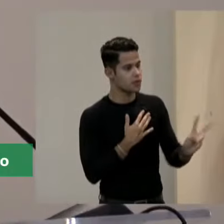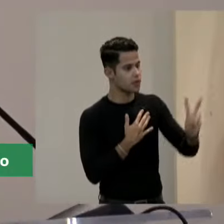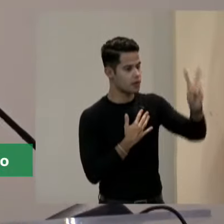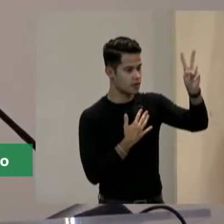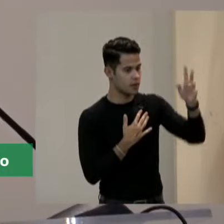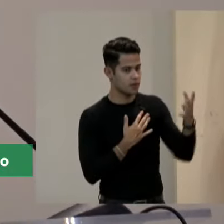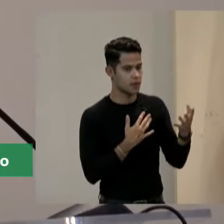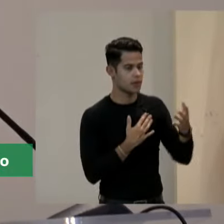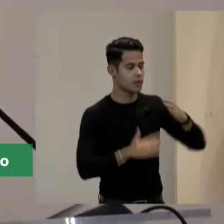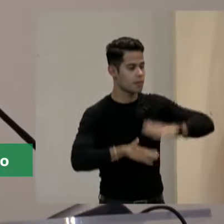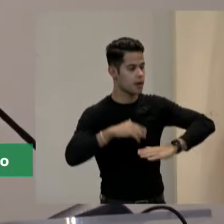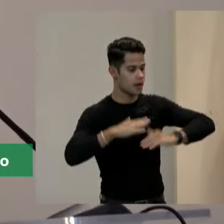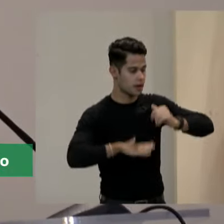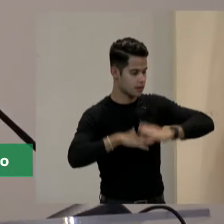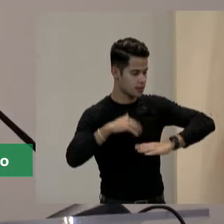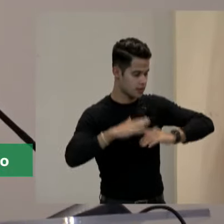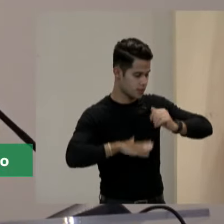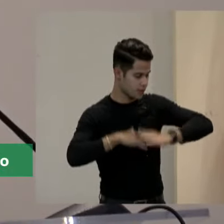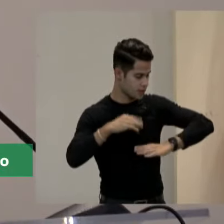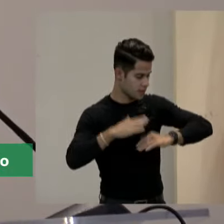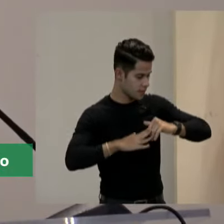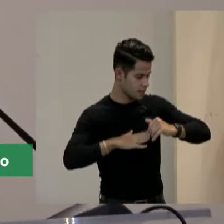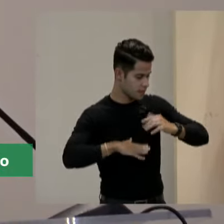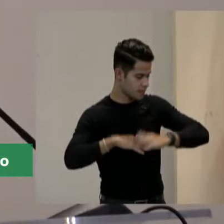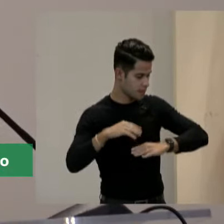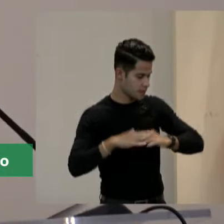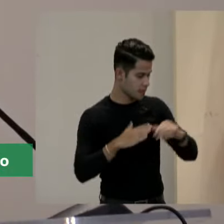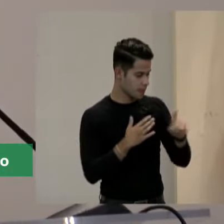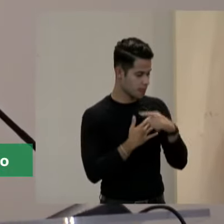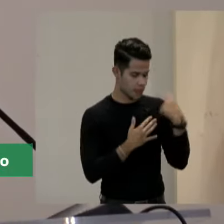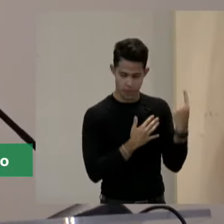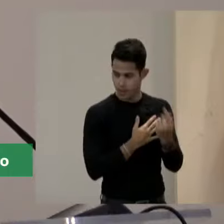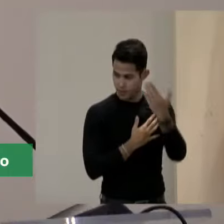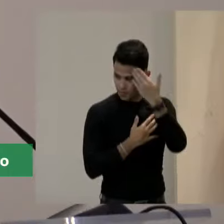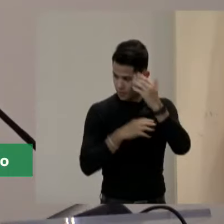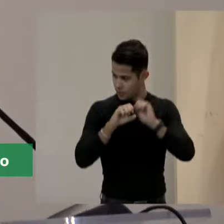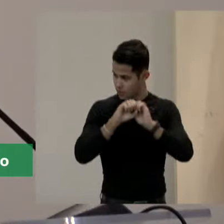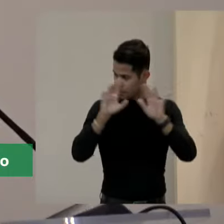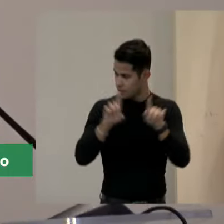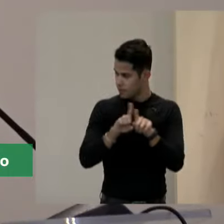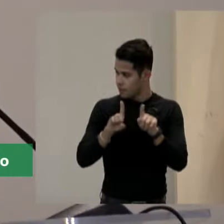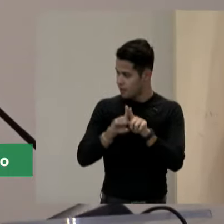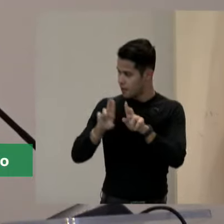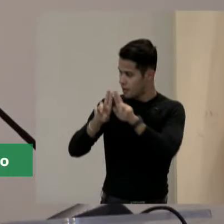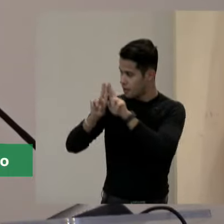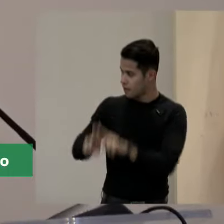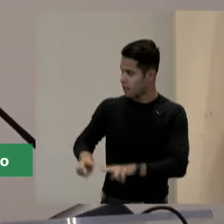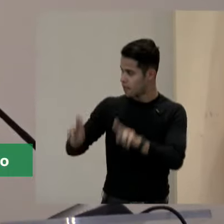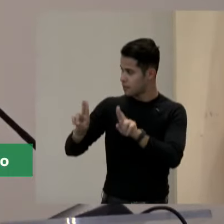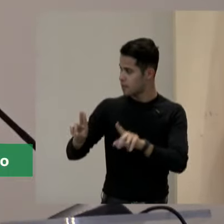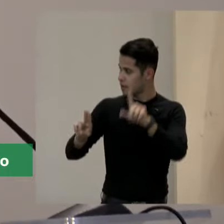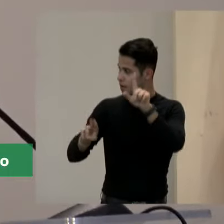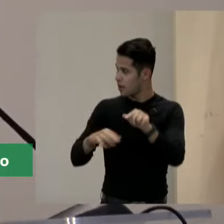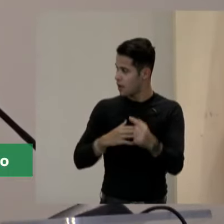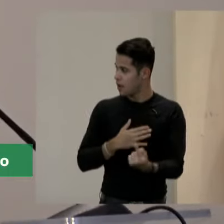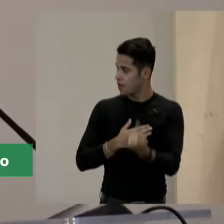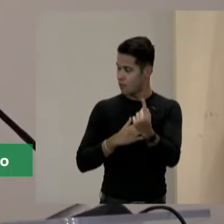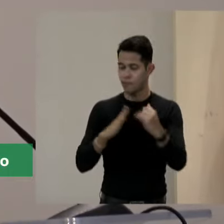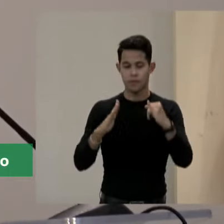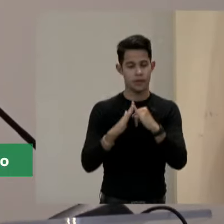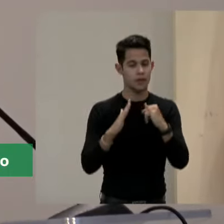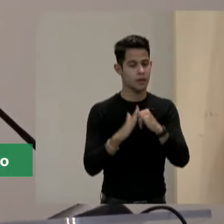das boas práticas, né? E a gente entende que a Universidade Federal de Santa Catarina é uma dessas instituições que